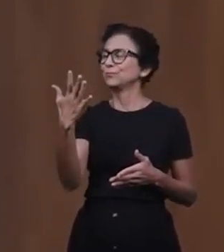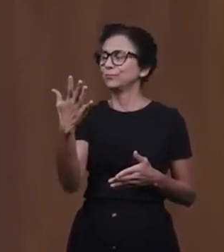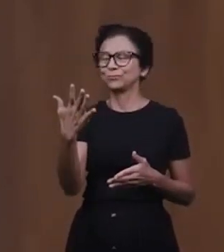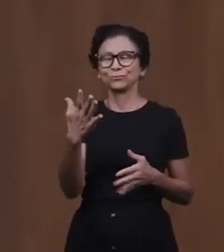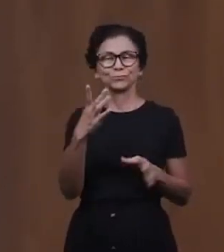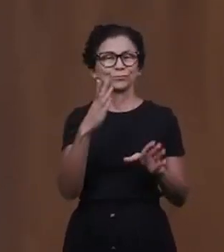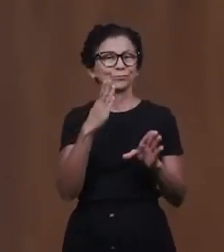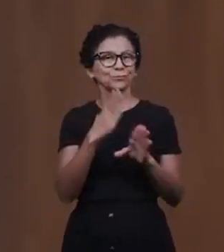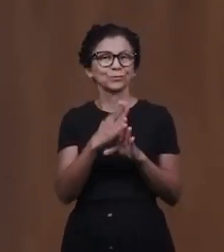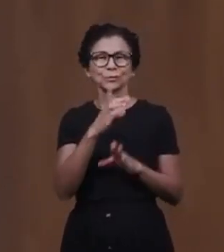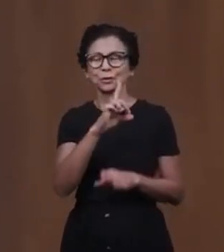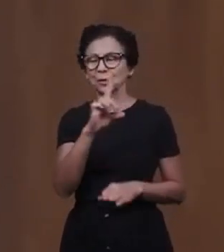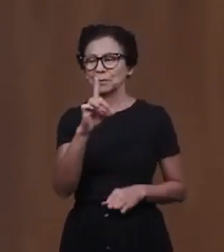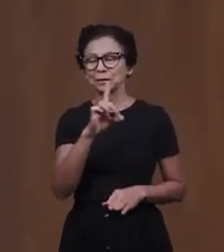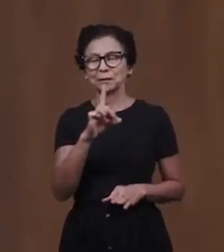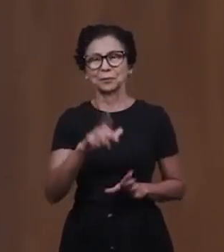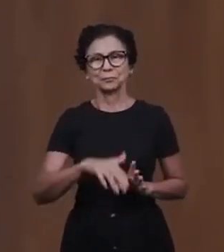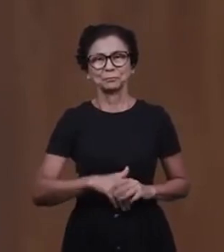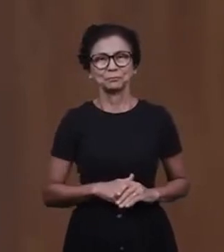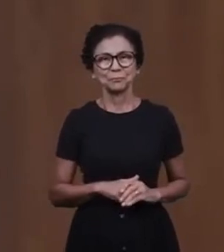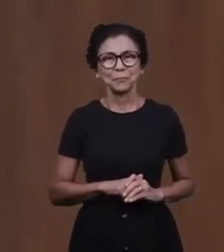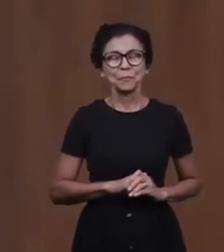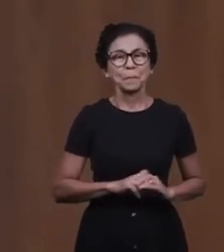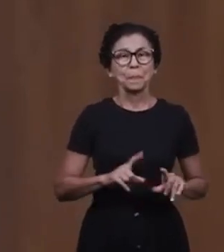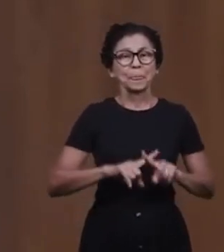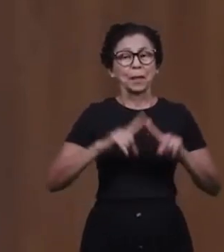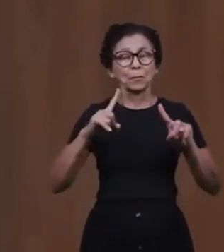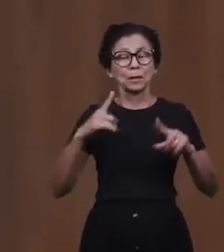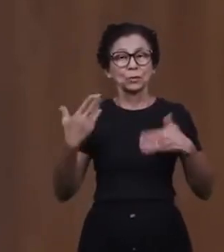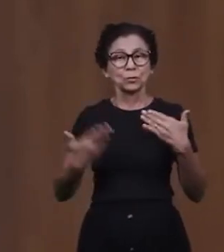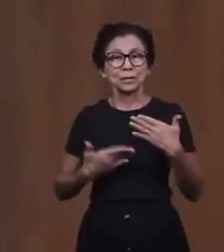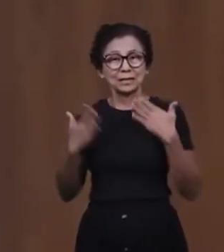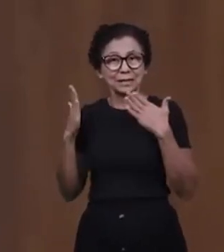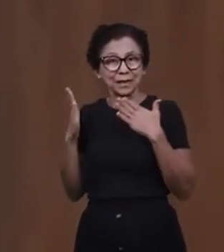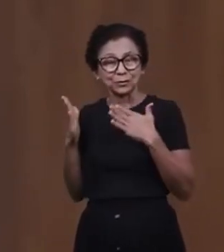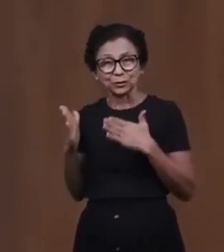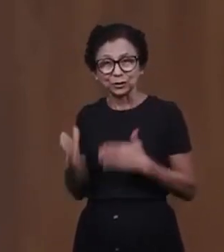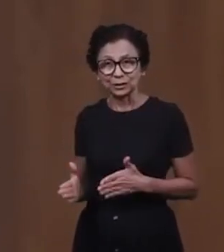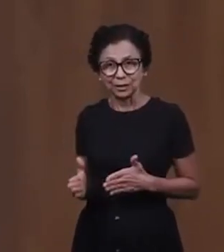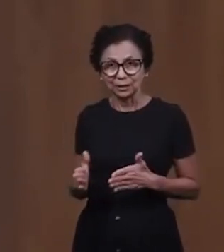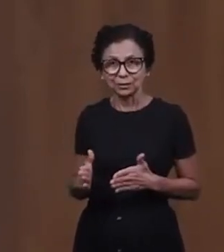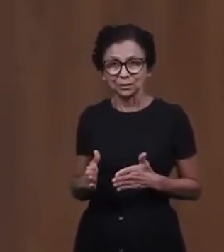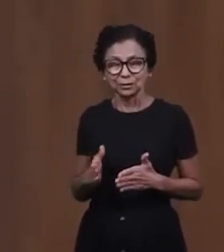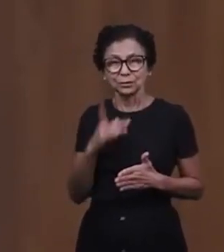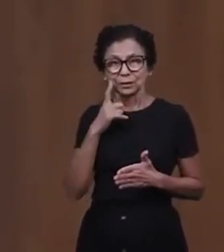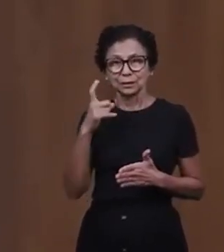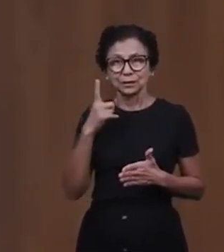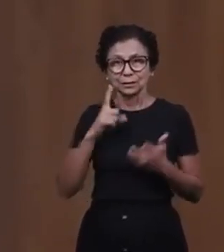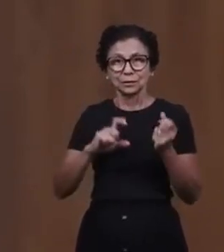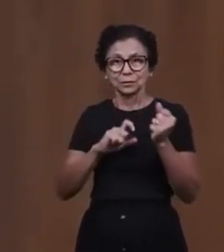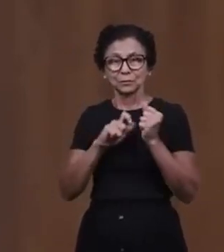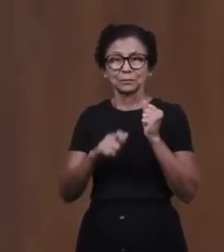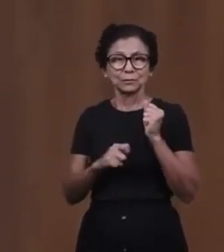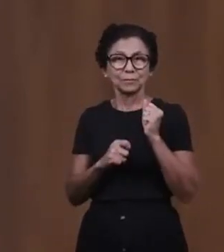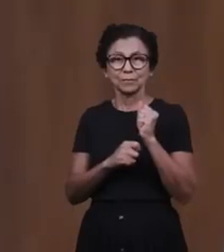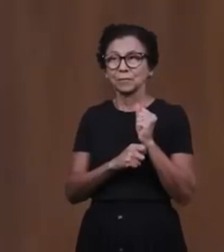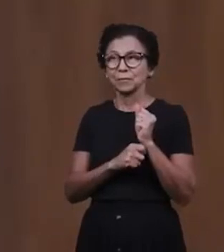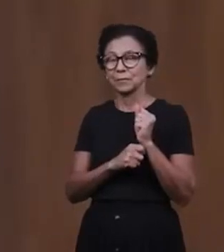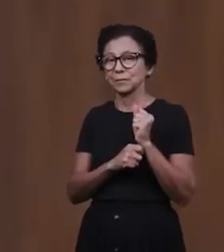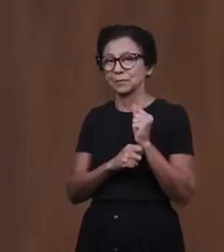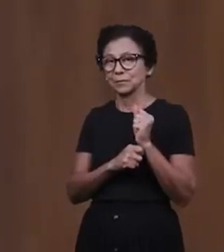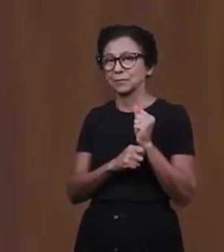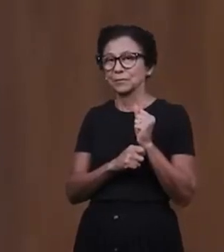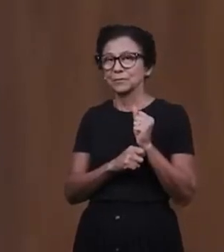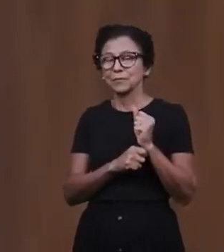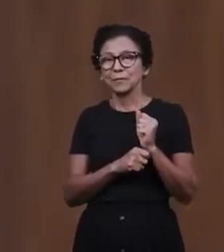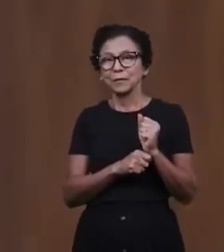uma igreja fiel, é entrar no mistério de Deus, no segredo de Deus. E esse segredo, ele não se